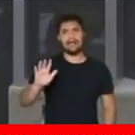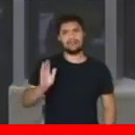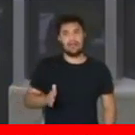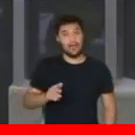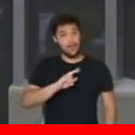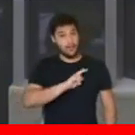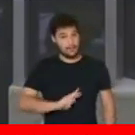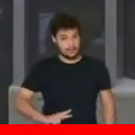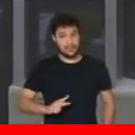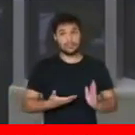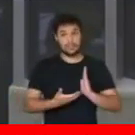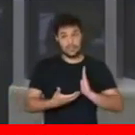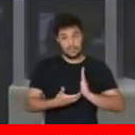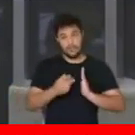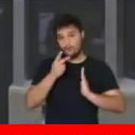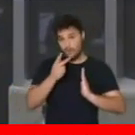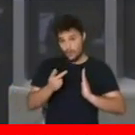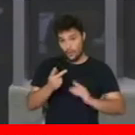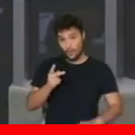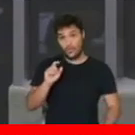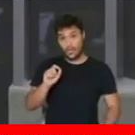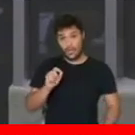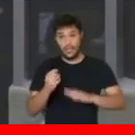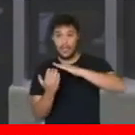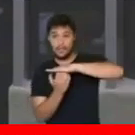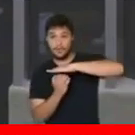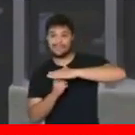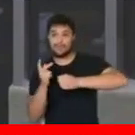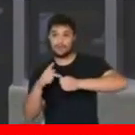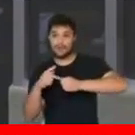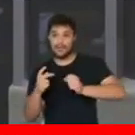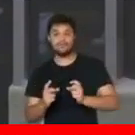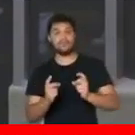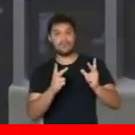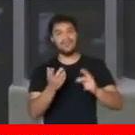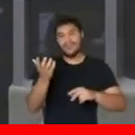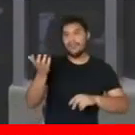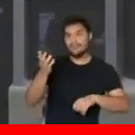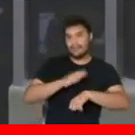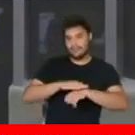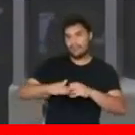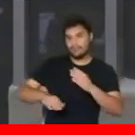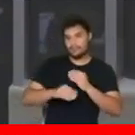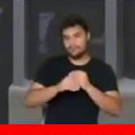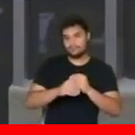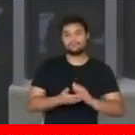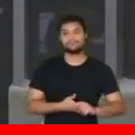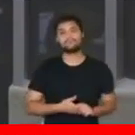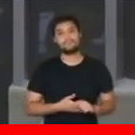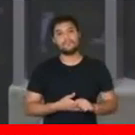Arthur Lira, outro dia falou em privatização da Petrobras. Eu peço a Vossa Excelência mais 30 segundos. Privatizar